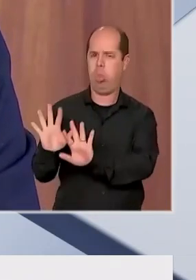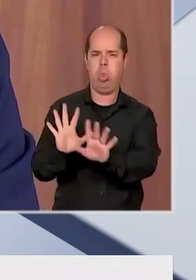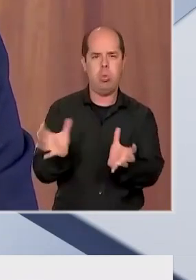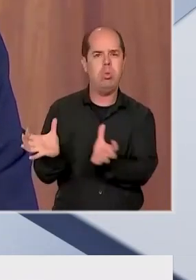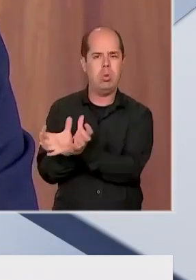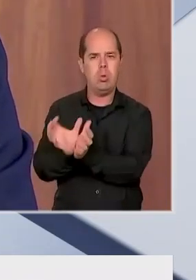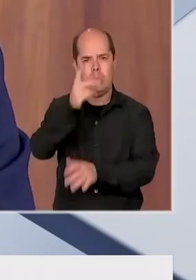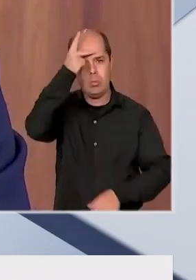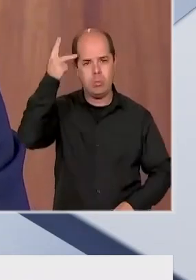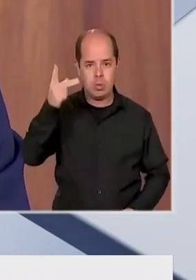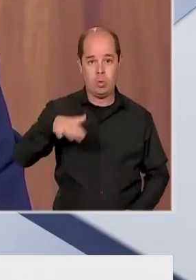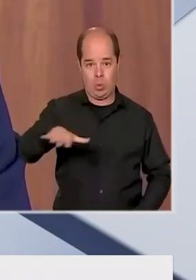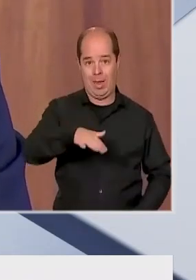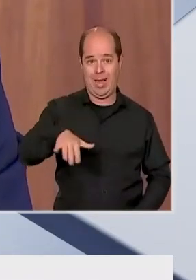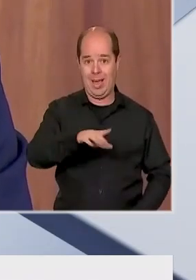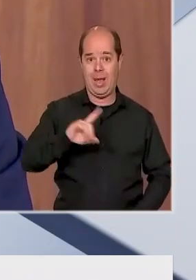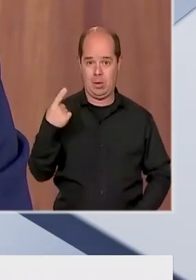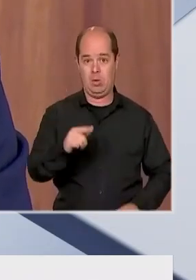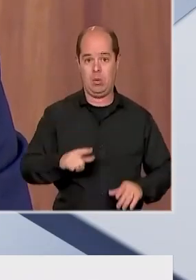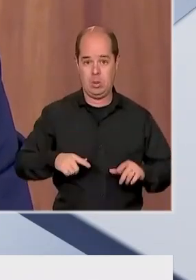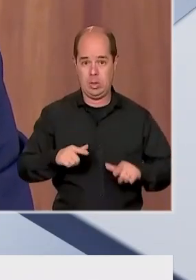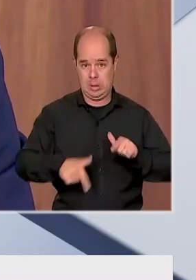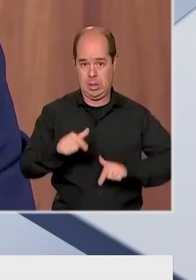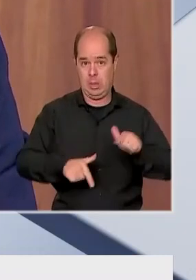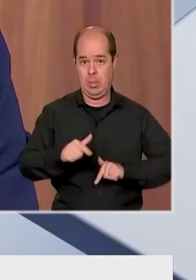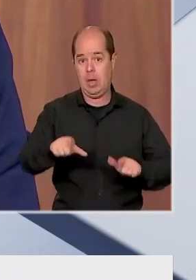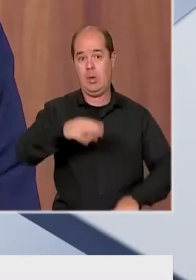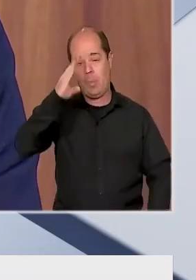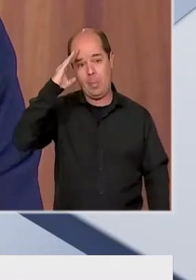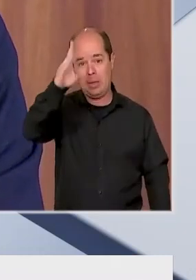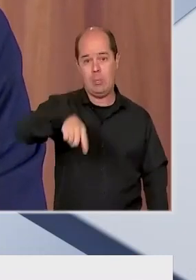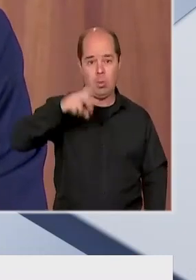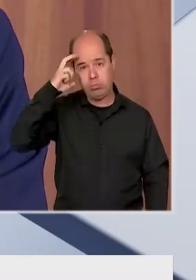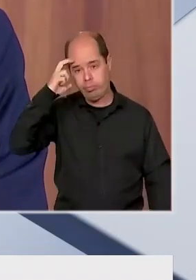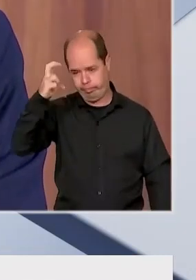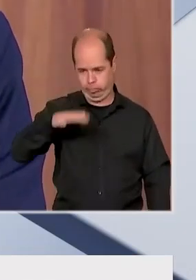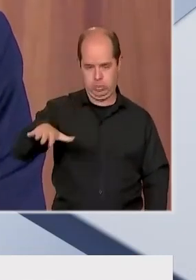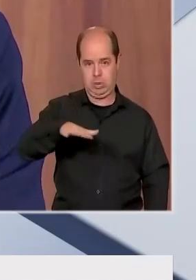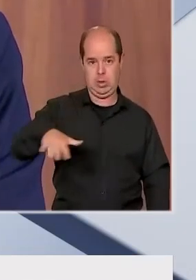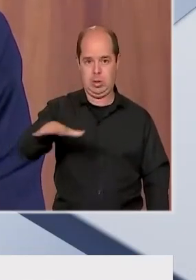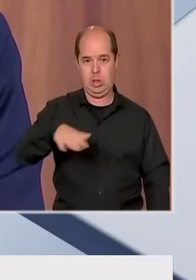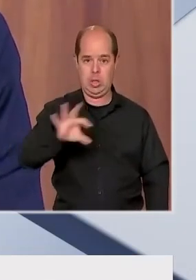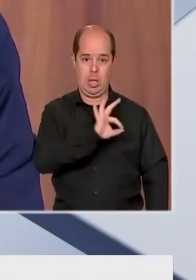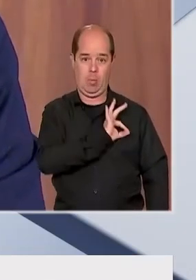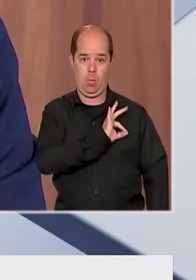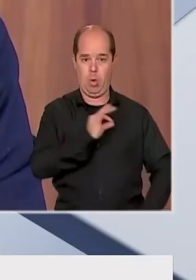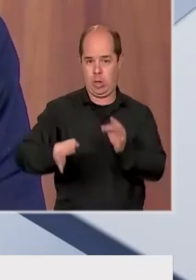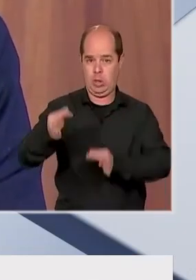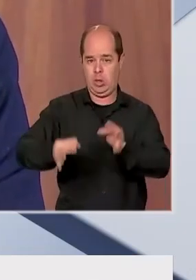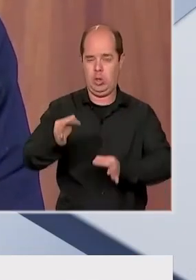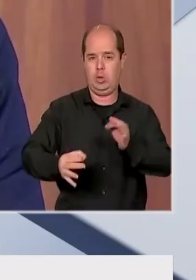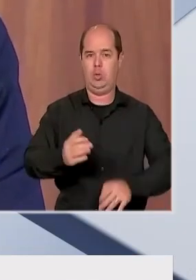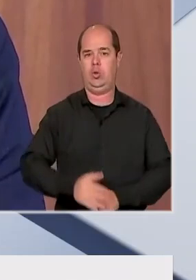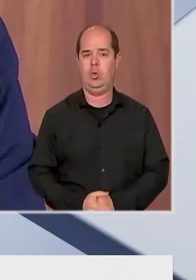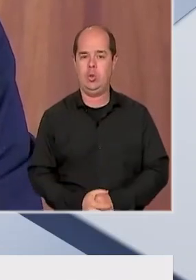agora só isso não é não é suficiente Evandro é uma condição necessária mas não suficiente G eu